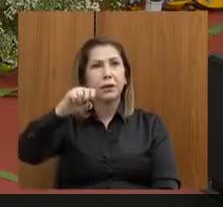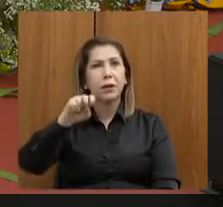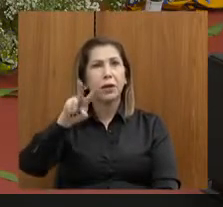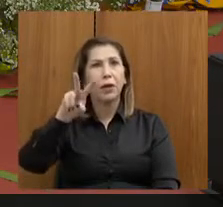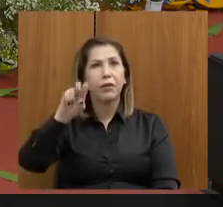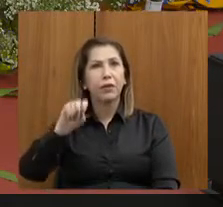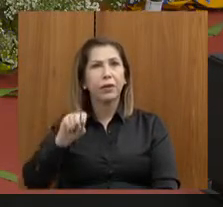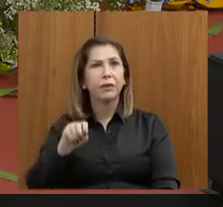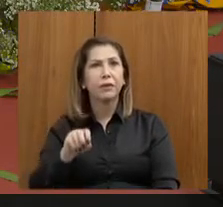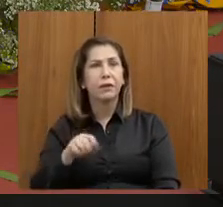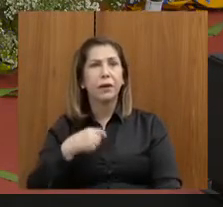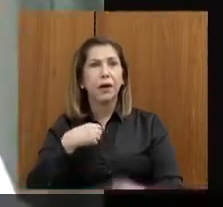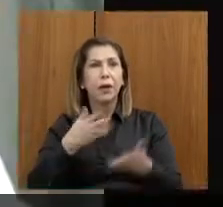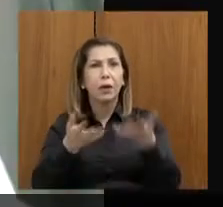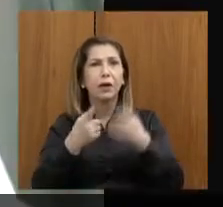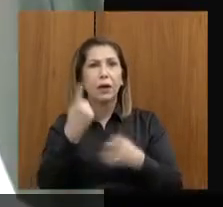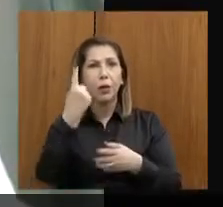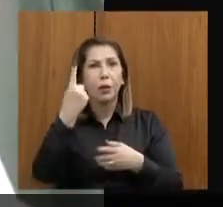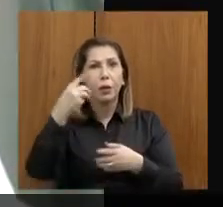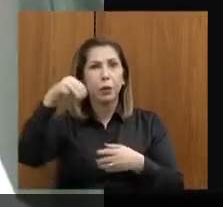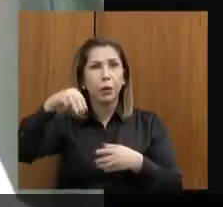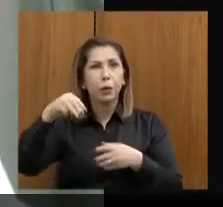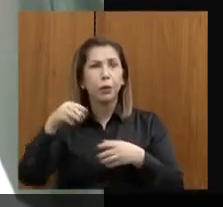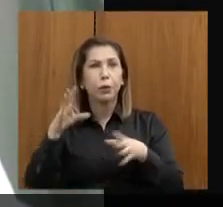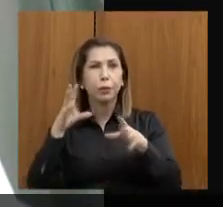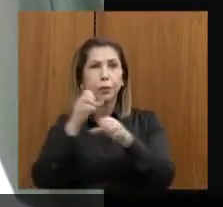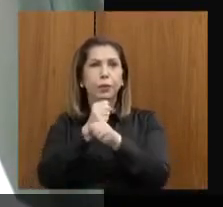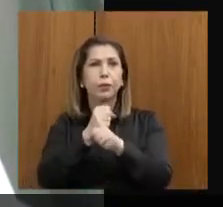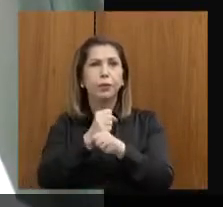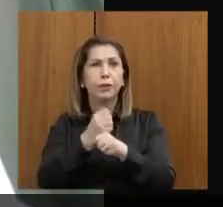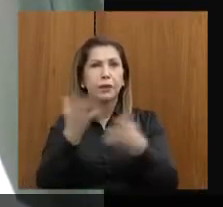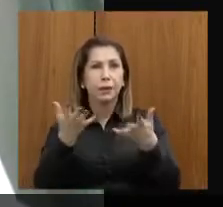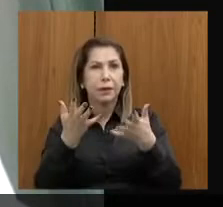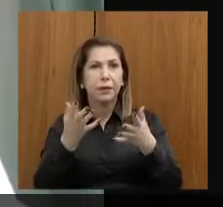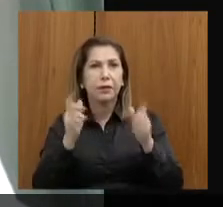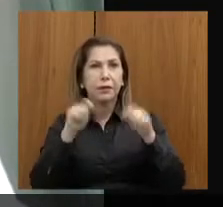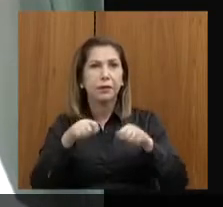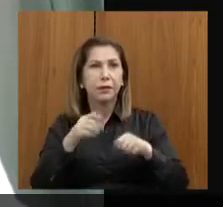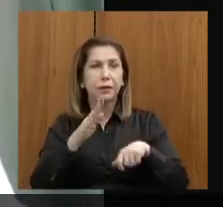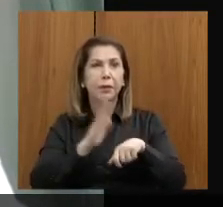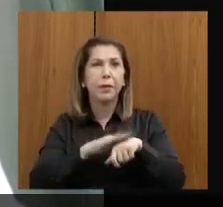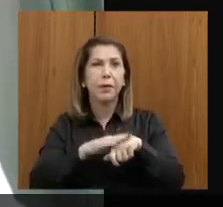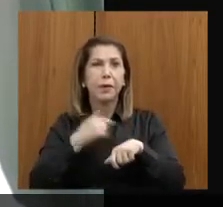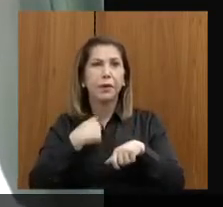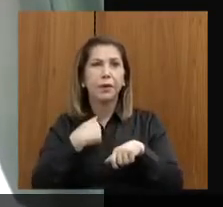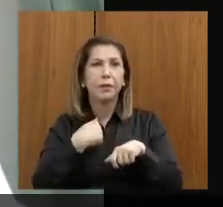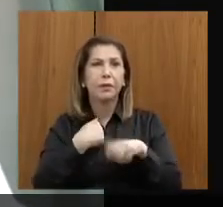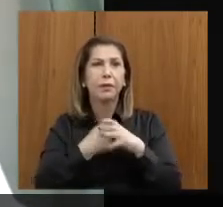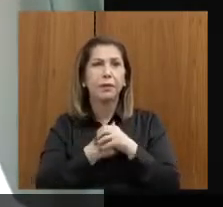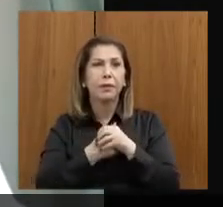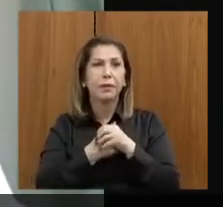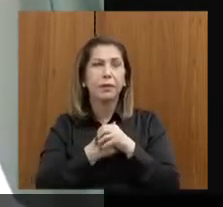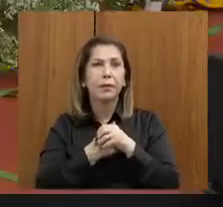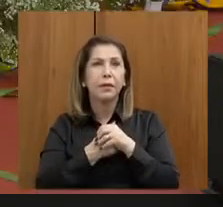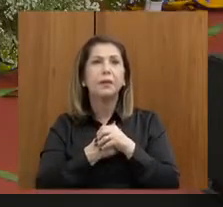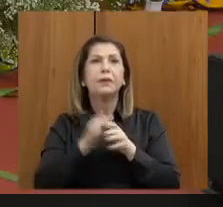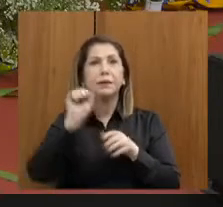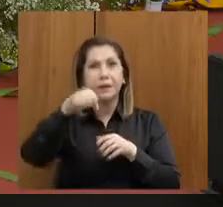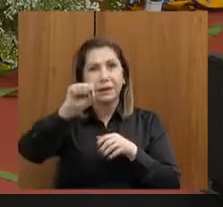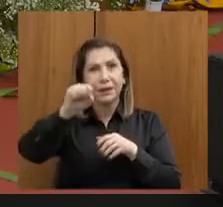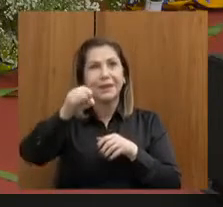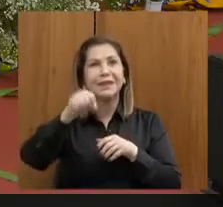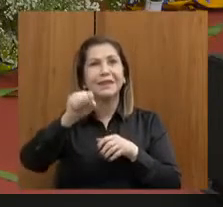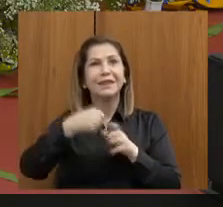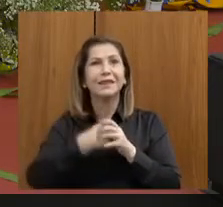eu gostaria de mais um minuto para tentar concluir a campanha do meu tempo e é